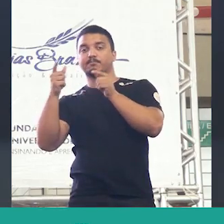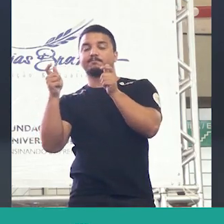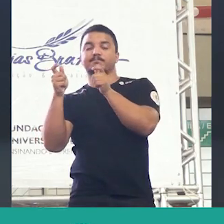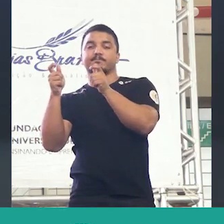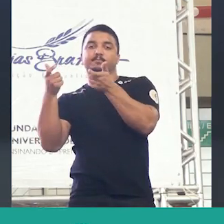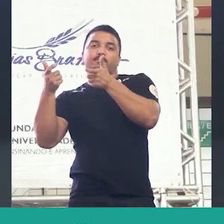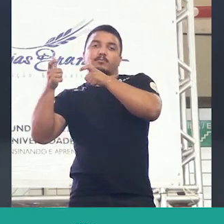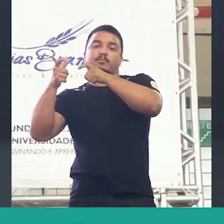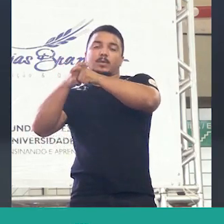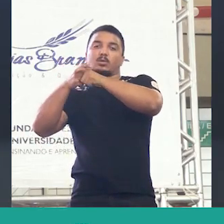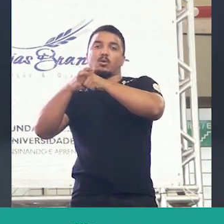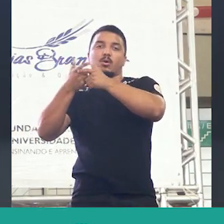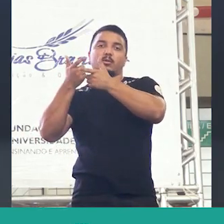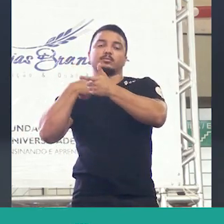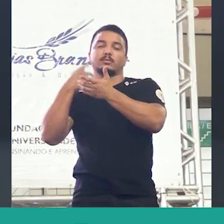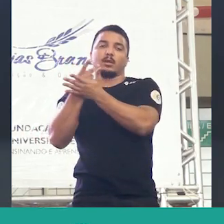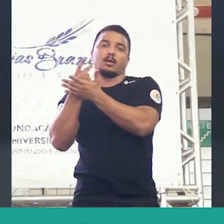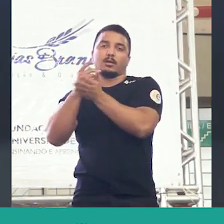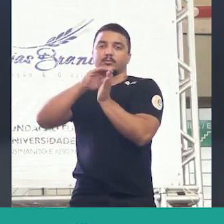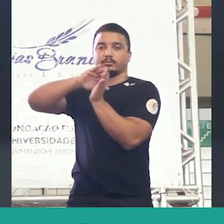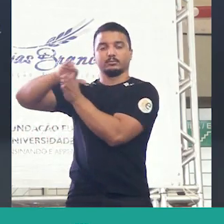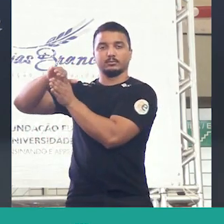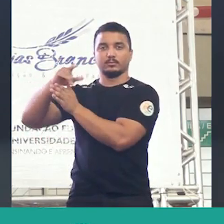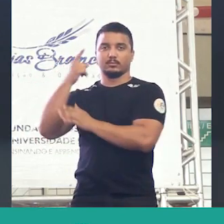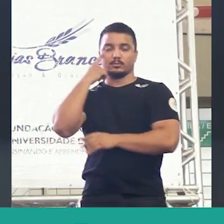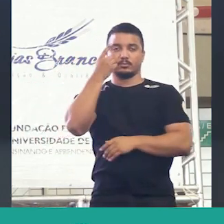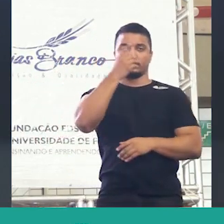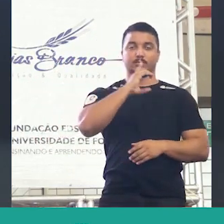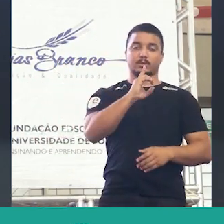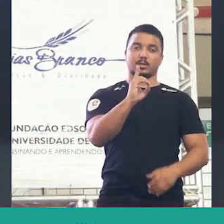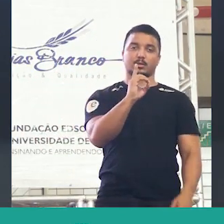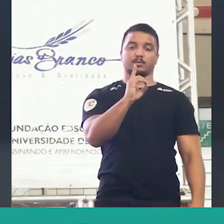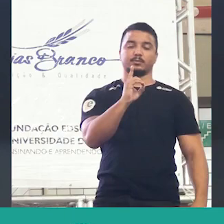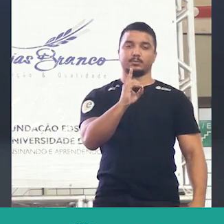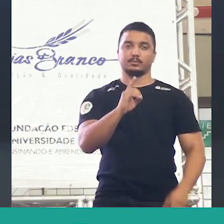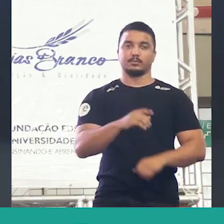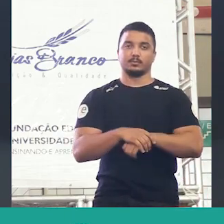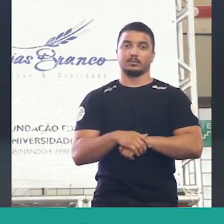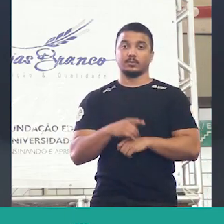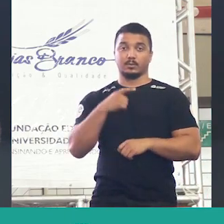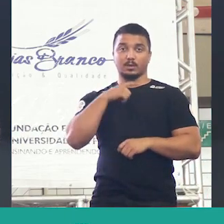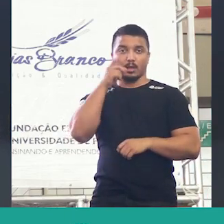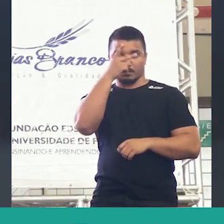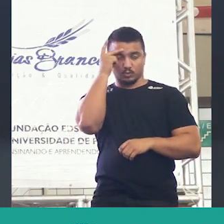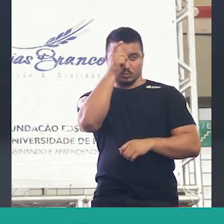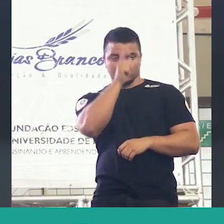onda maior que a da frequência visível. Falso. D.